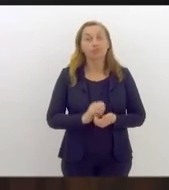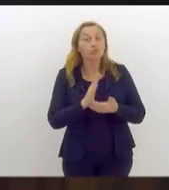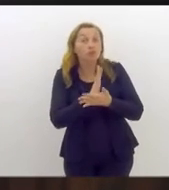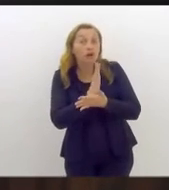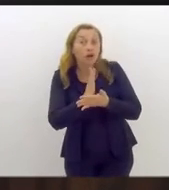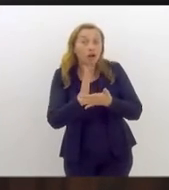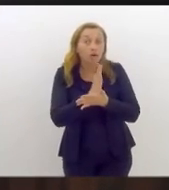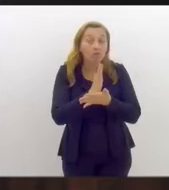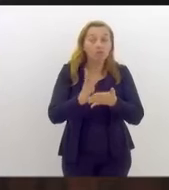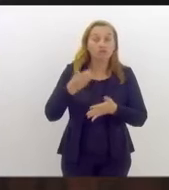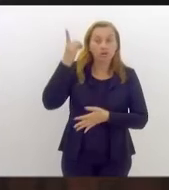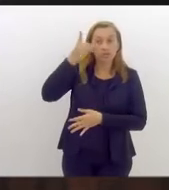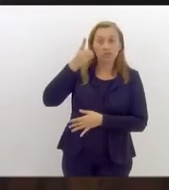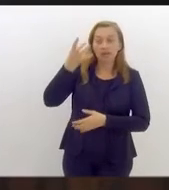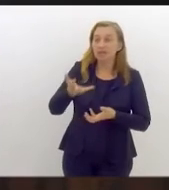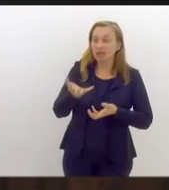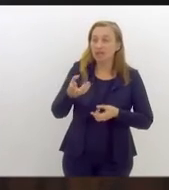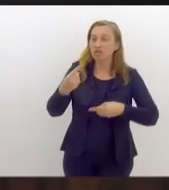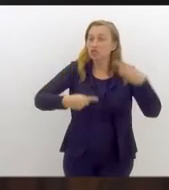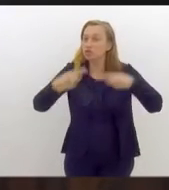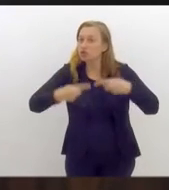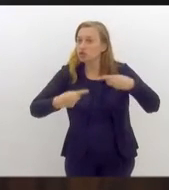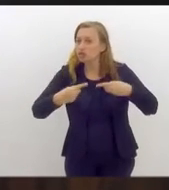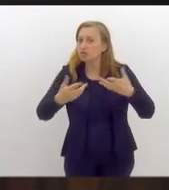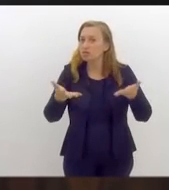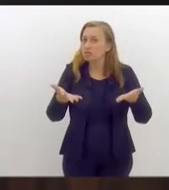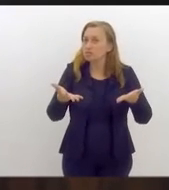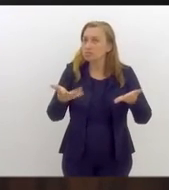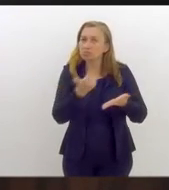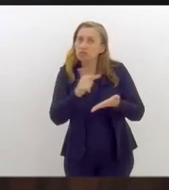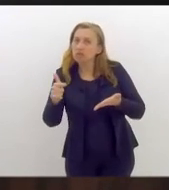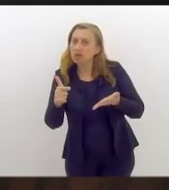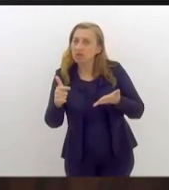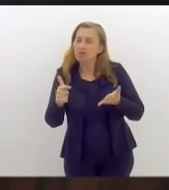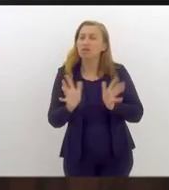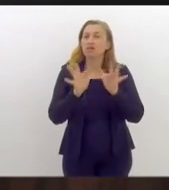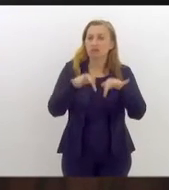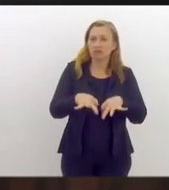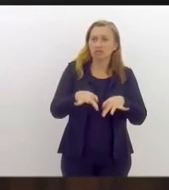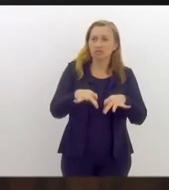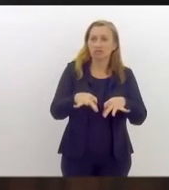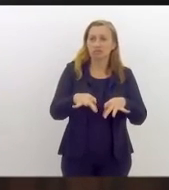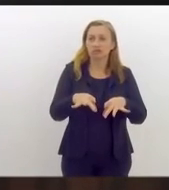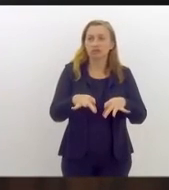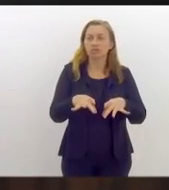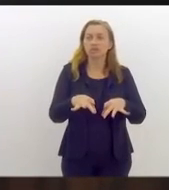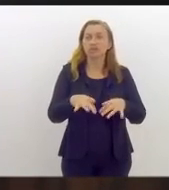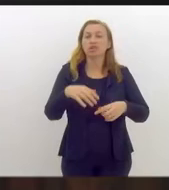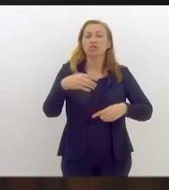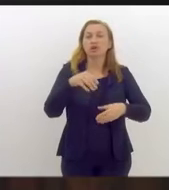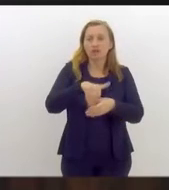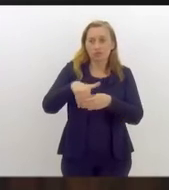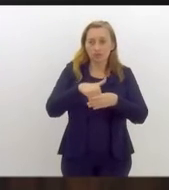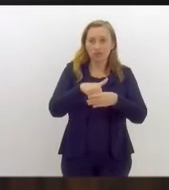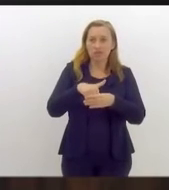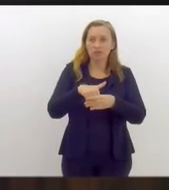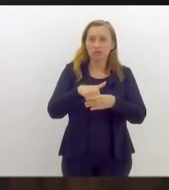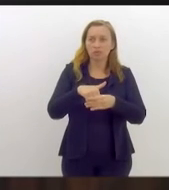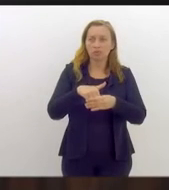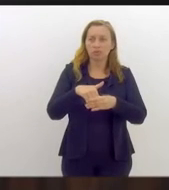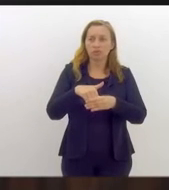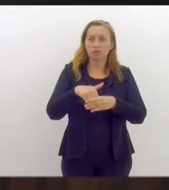Algum deputado presente quer discutir algum? Não. Não havendo o que queira discutir, encerra a discussão. Em votação,